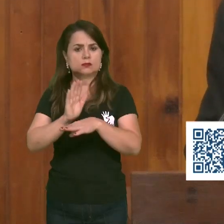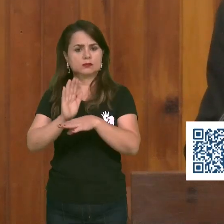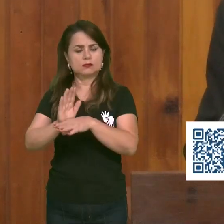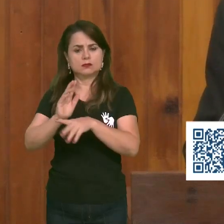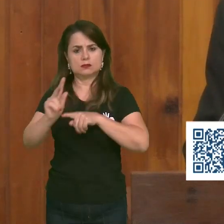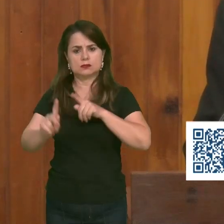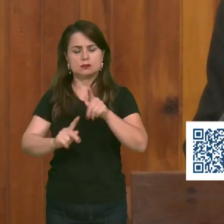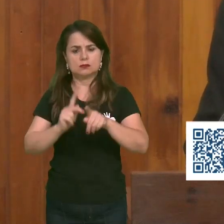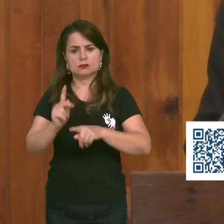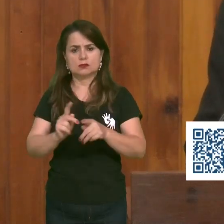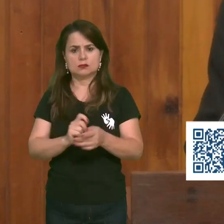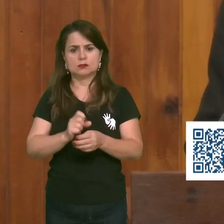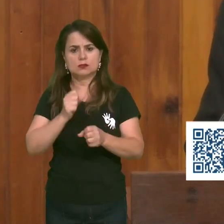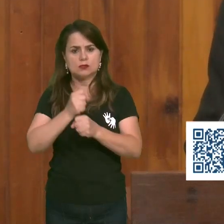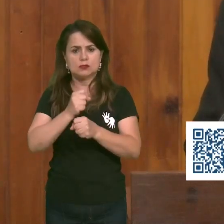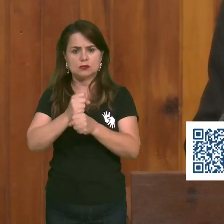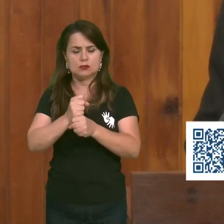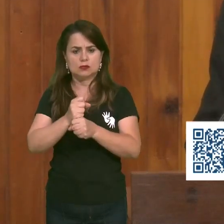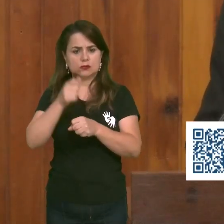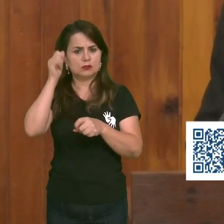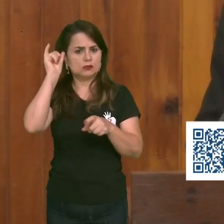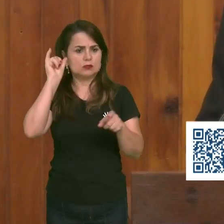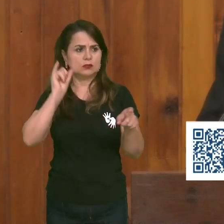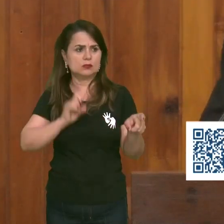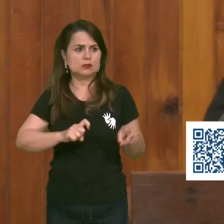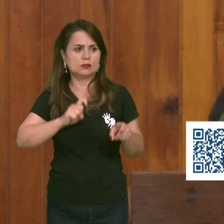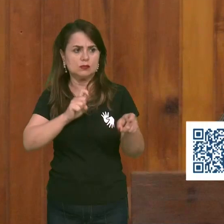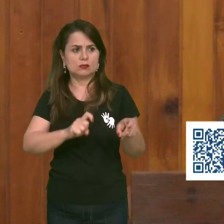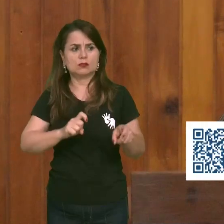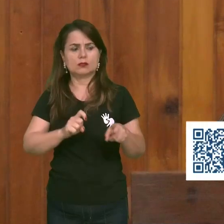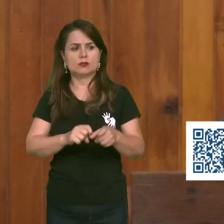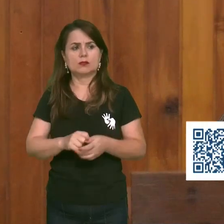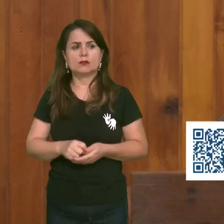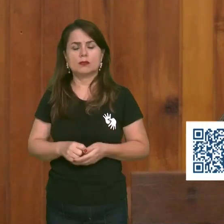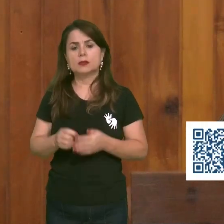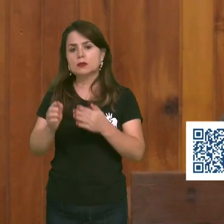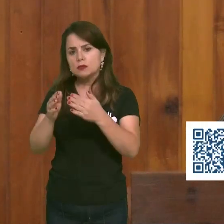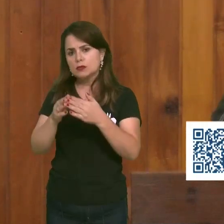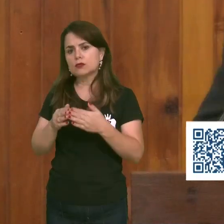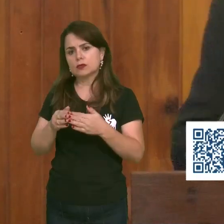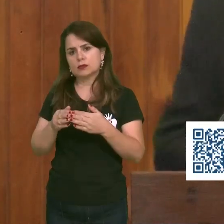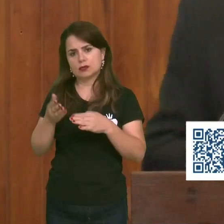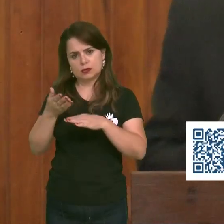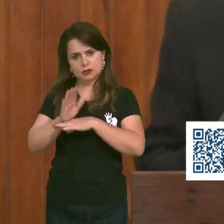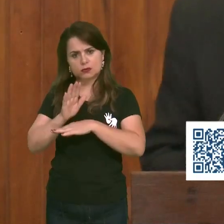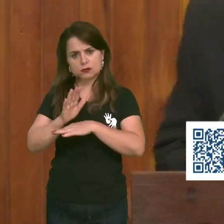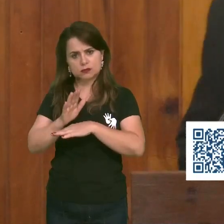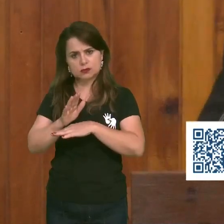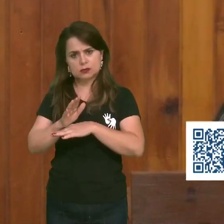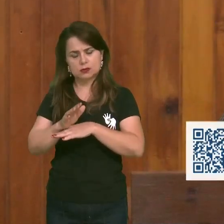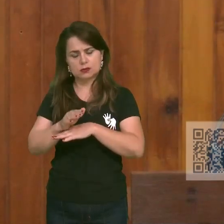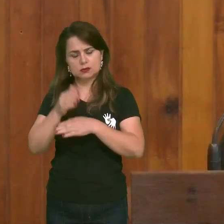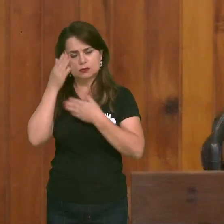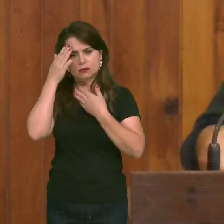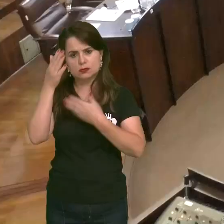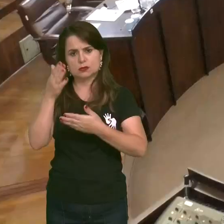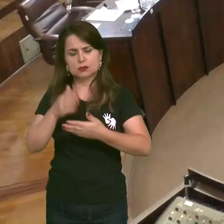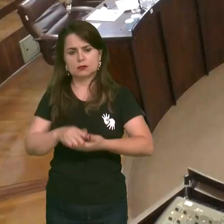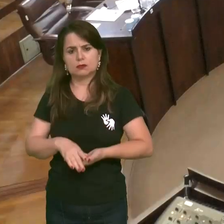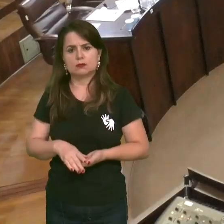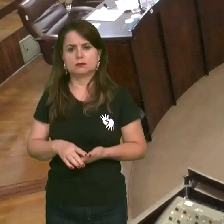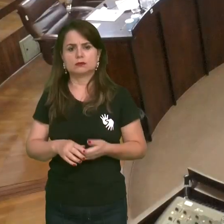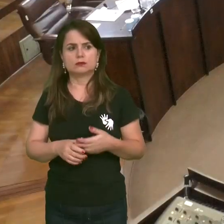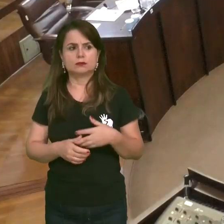as todos médios e produtores pequenos Produtores Rurais senhor presidente Eu Peço aprovação são minhas considerações senhor presidente